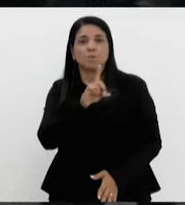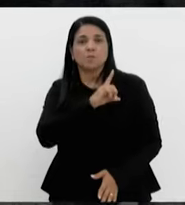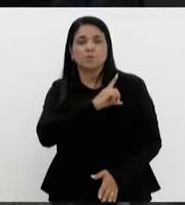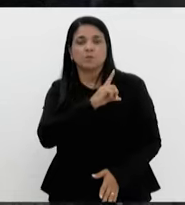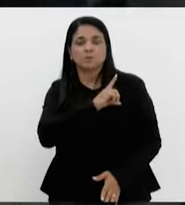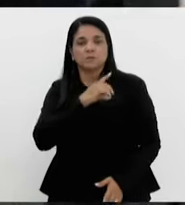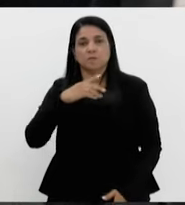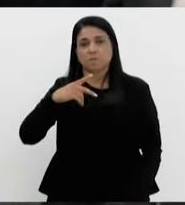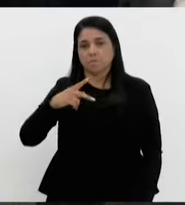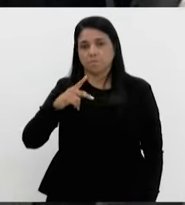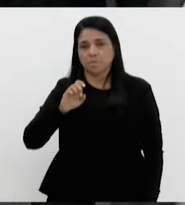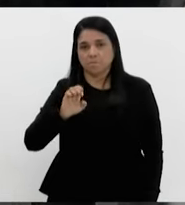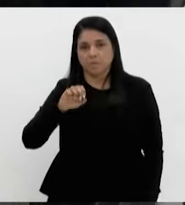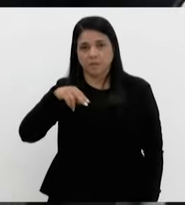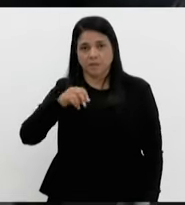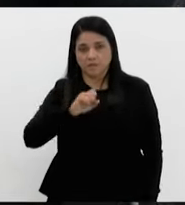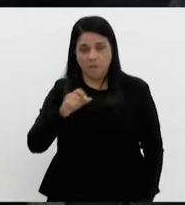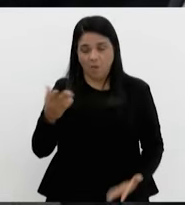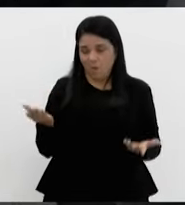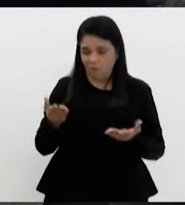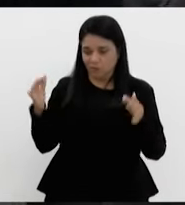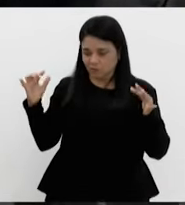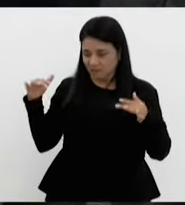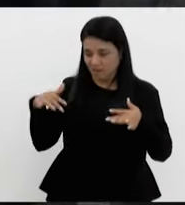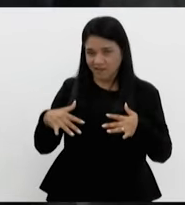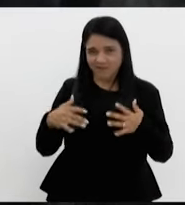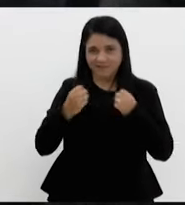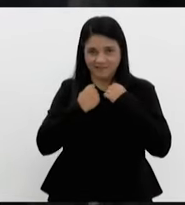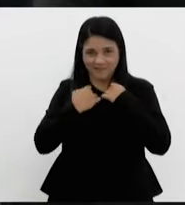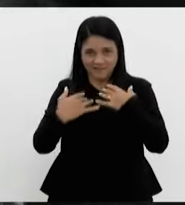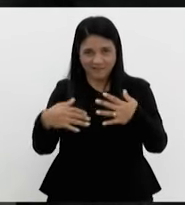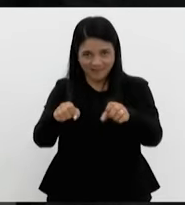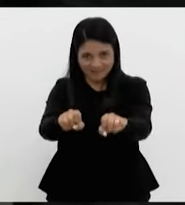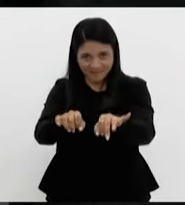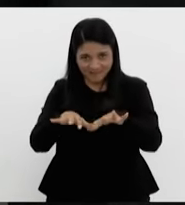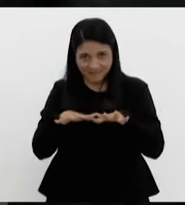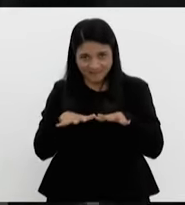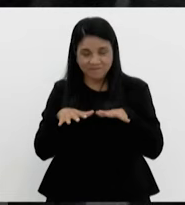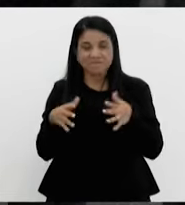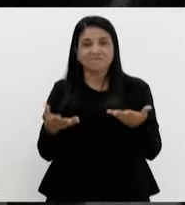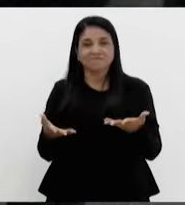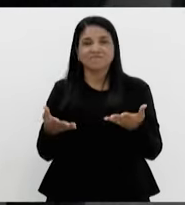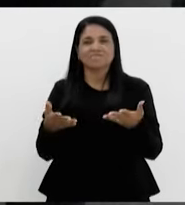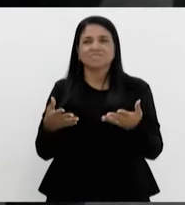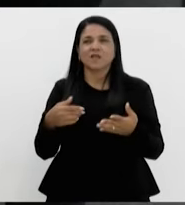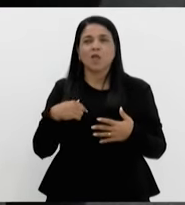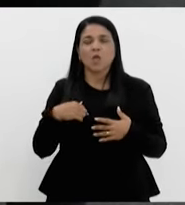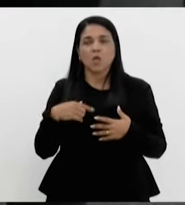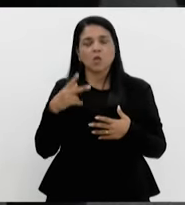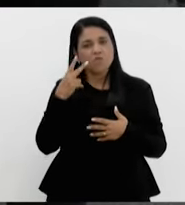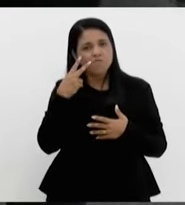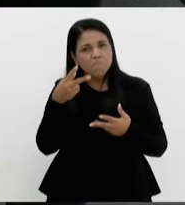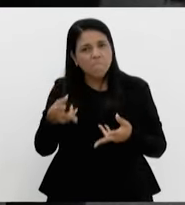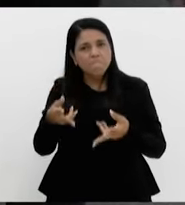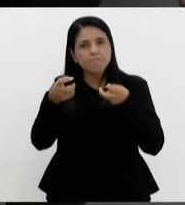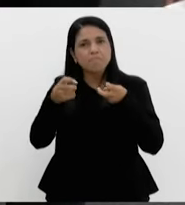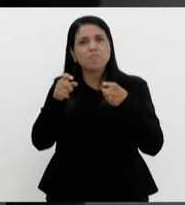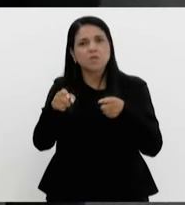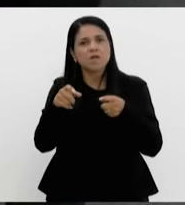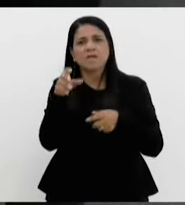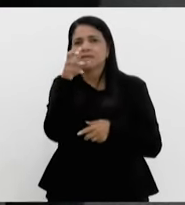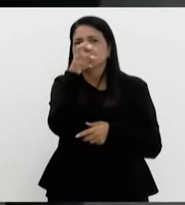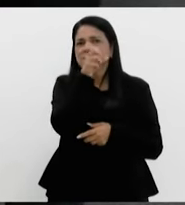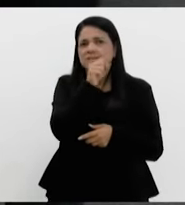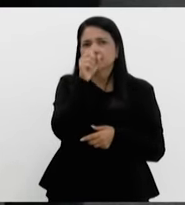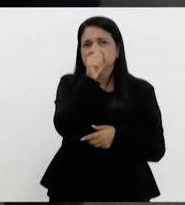estão hoje, nessa tarde, no nosso plenário. Então, dizer que o que eu assisti lá no sábado,